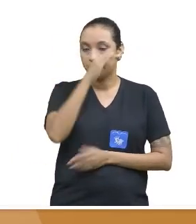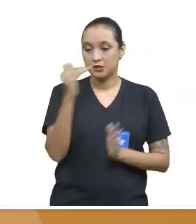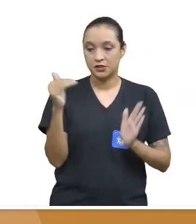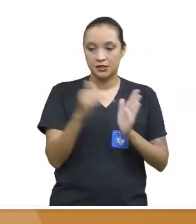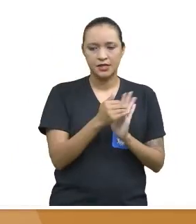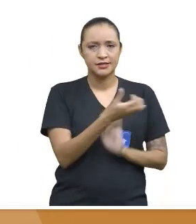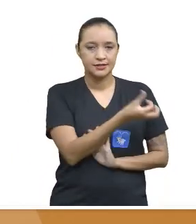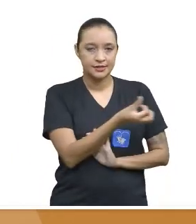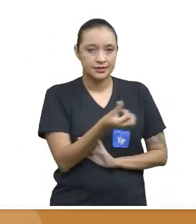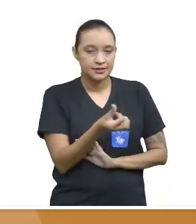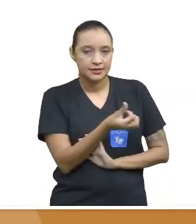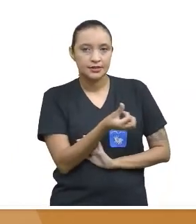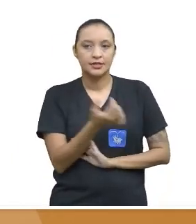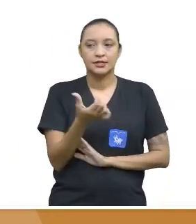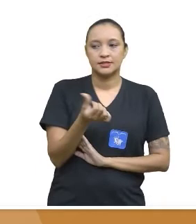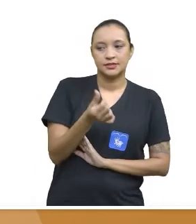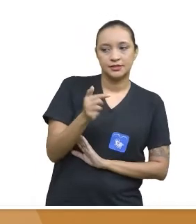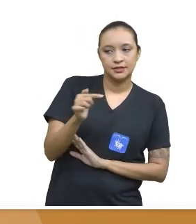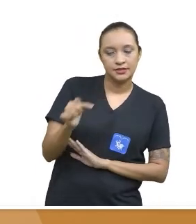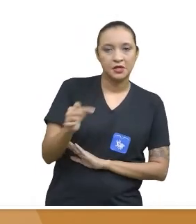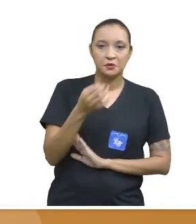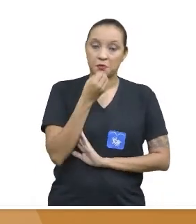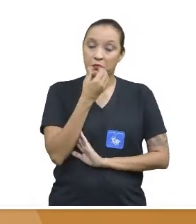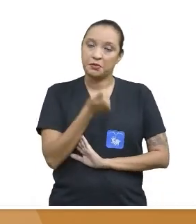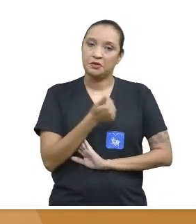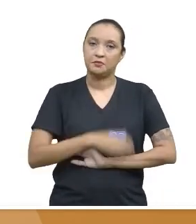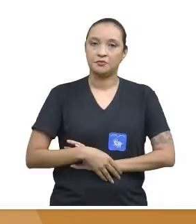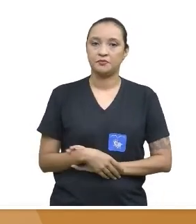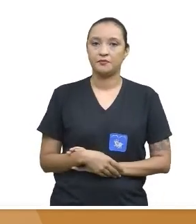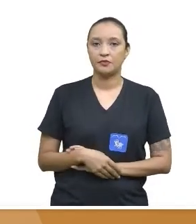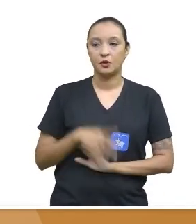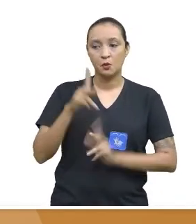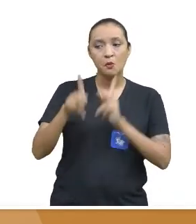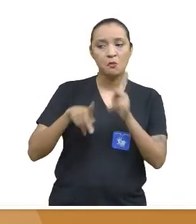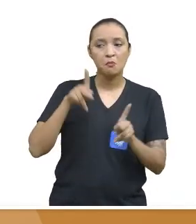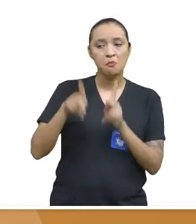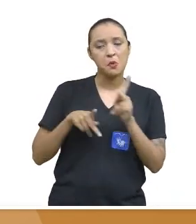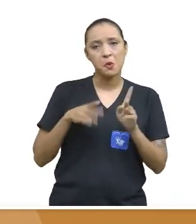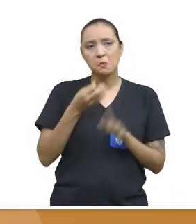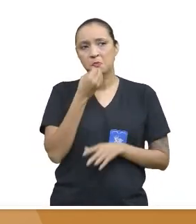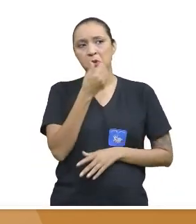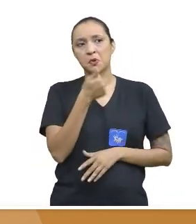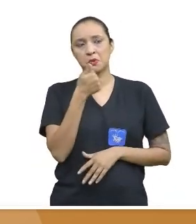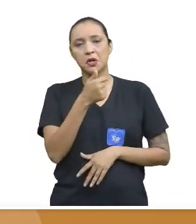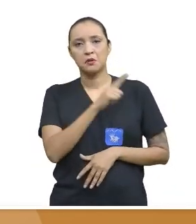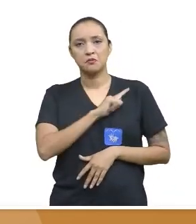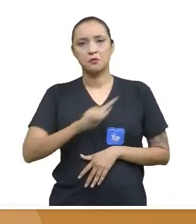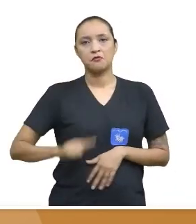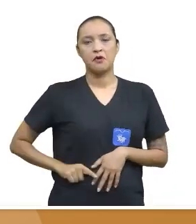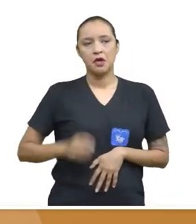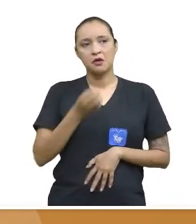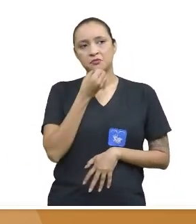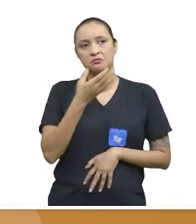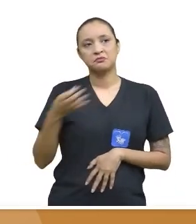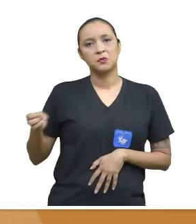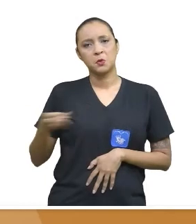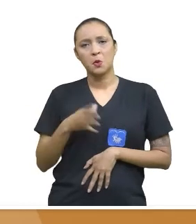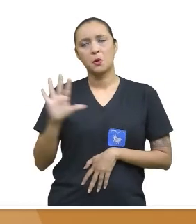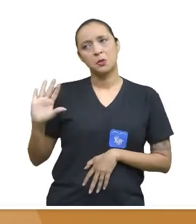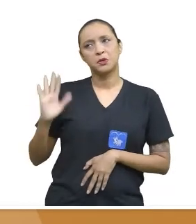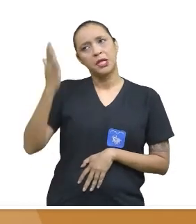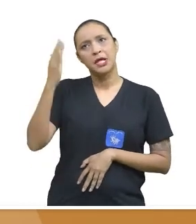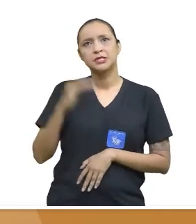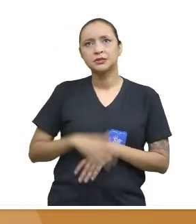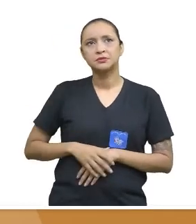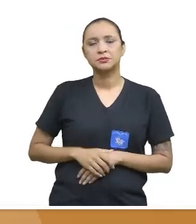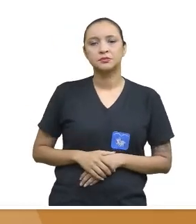66 estava tudo bem. A população estava assim, é uma nova forma de governo. Acontece, às vezes a gente